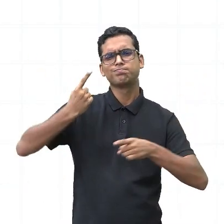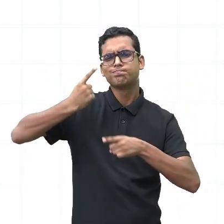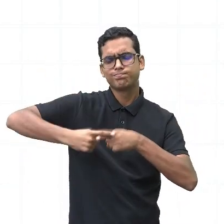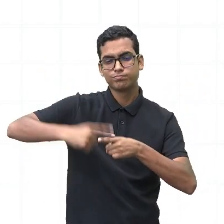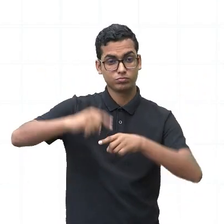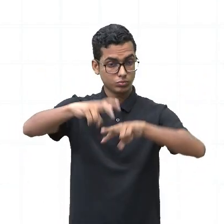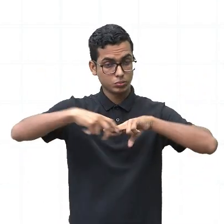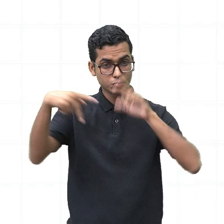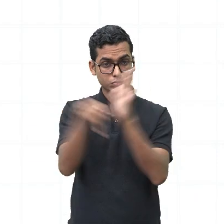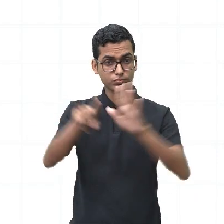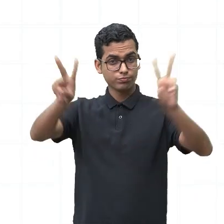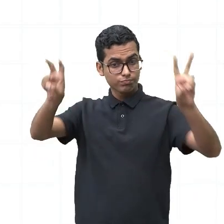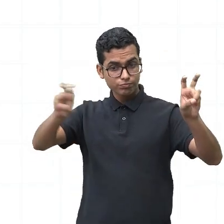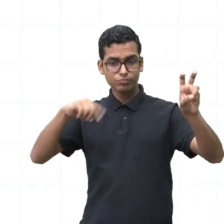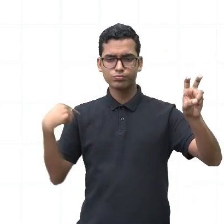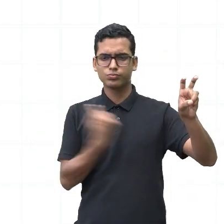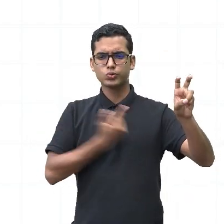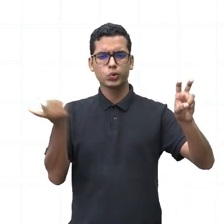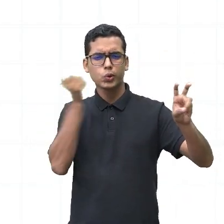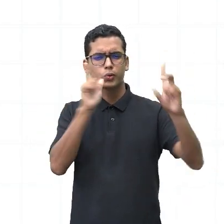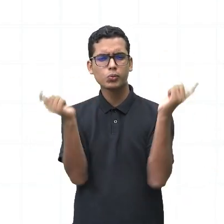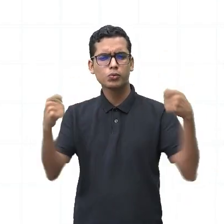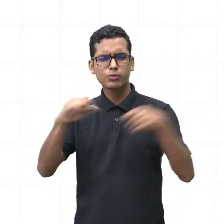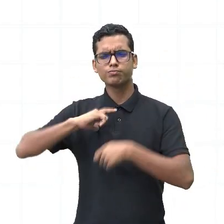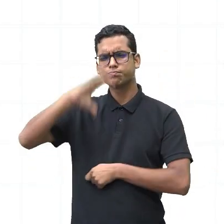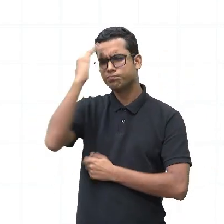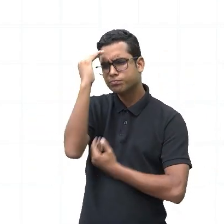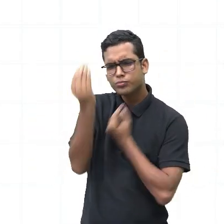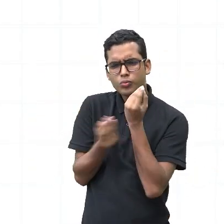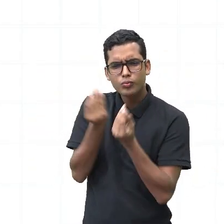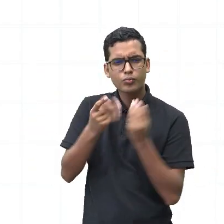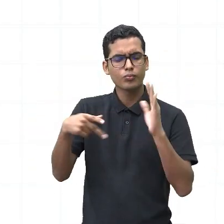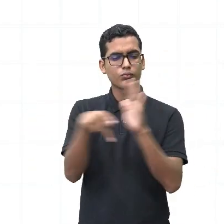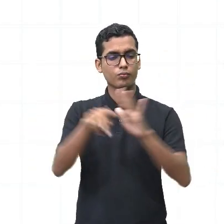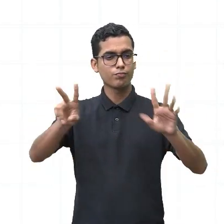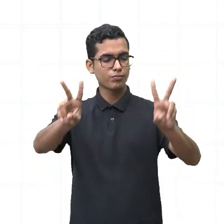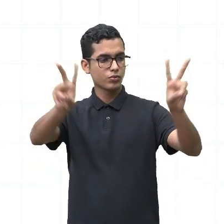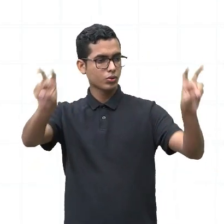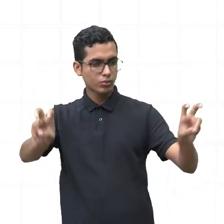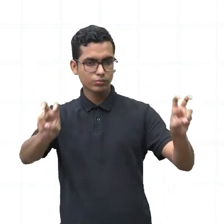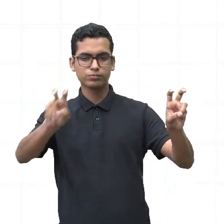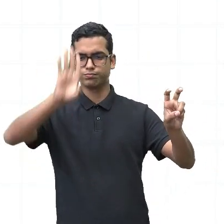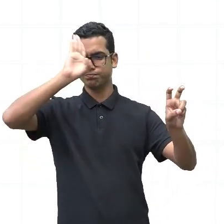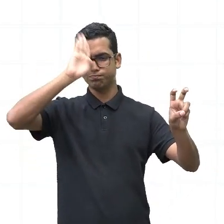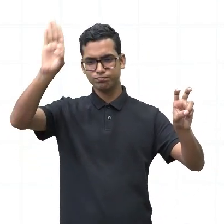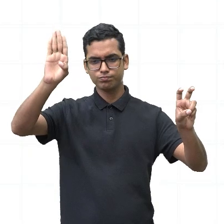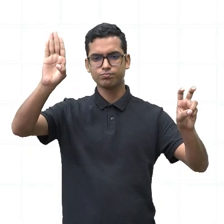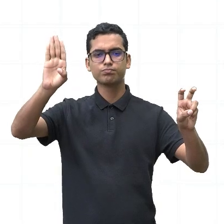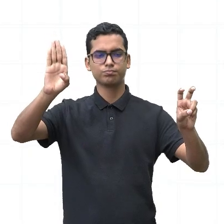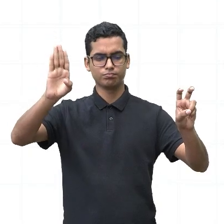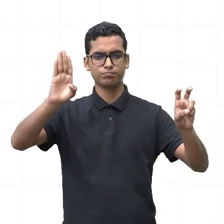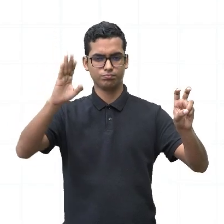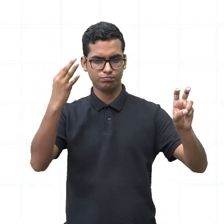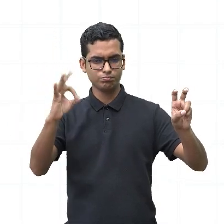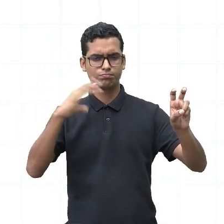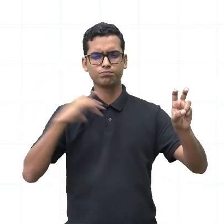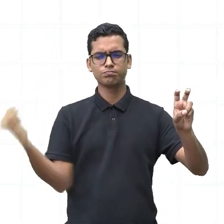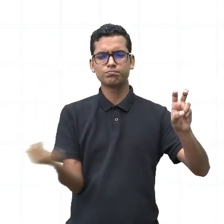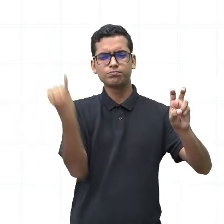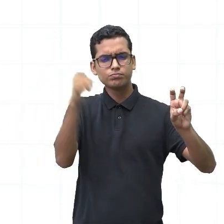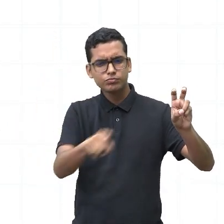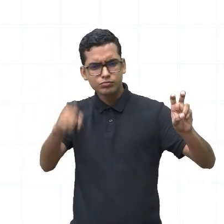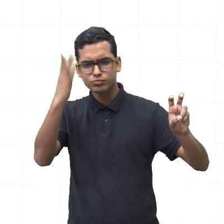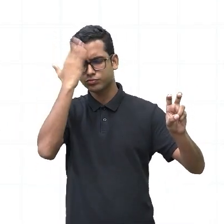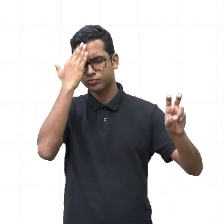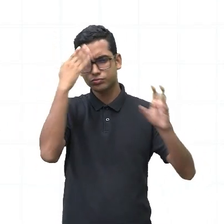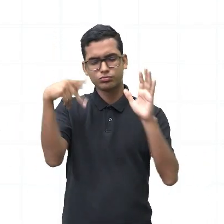nós conseguimos entender sobre o assunto do texto. Por isso que é importante você olhar